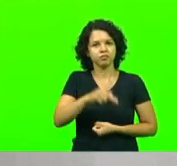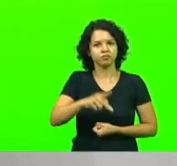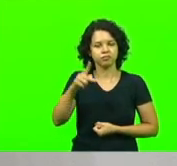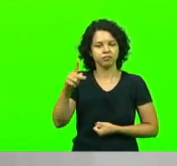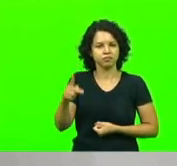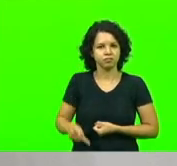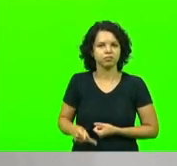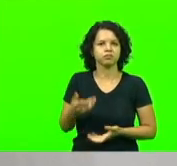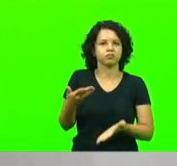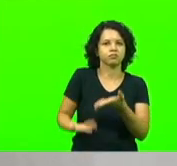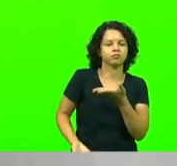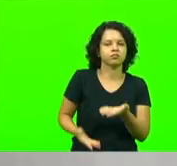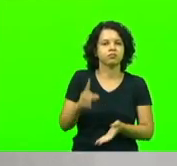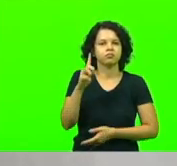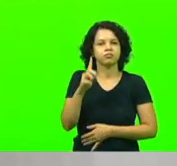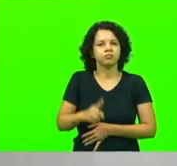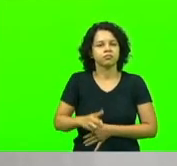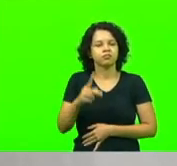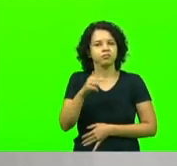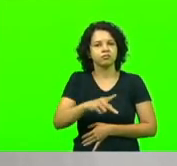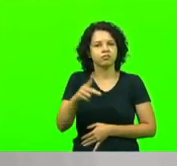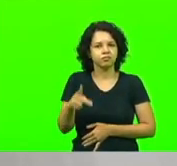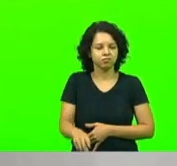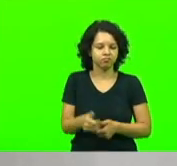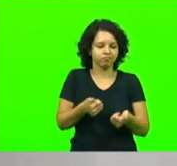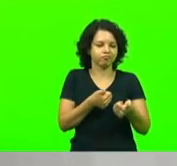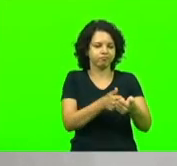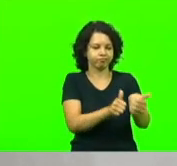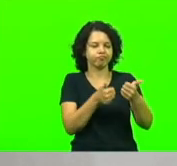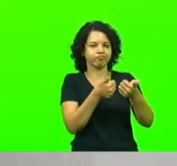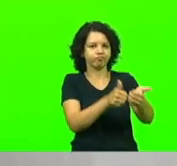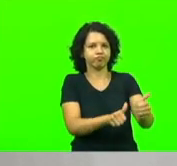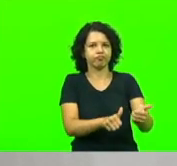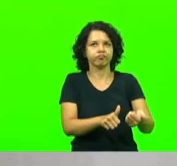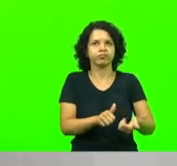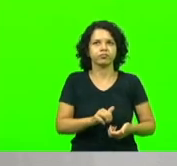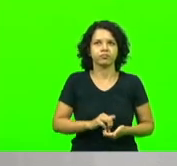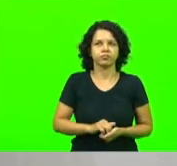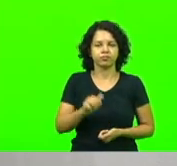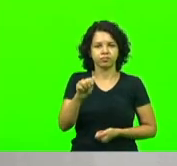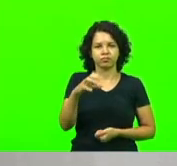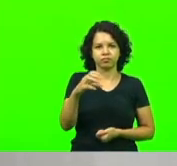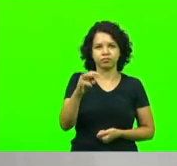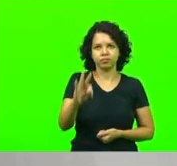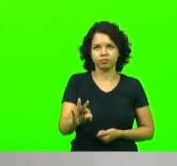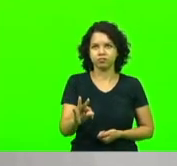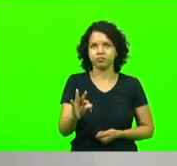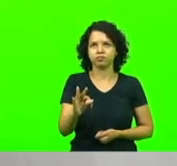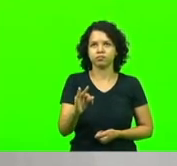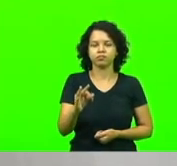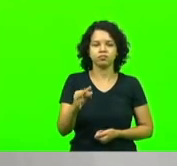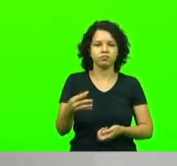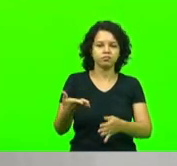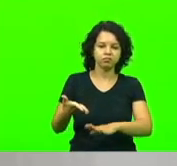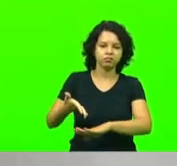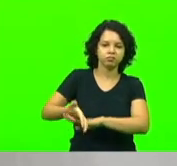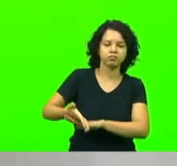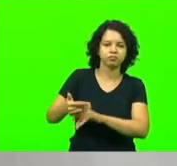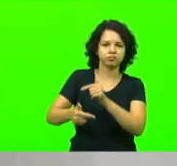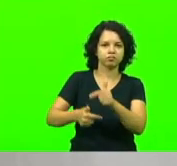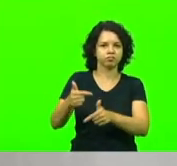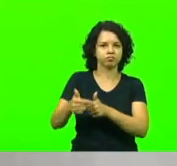perdendo direitos, professores sendo perseguidos, ACTs não podendo assumir o cargo de